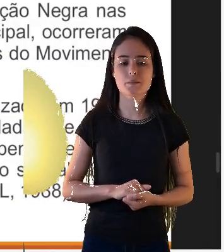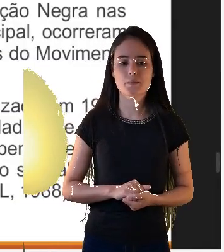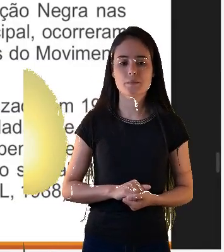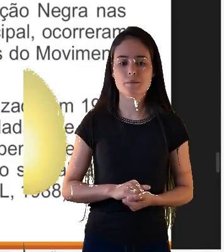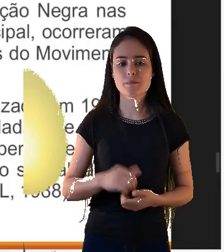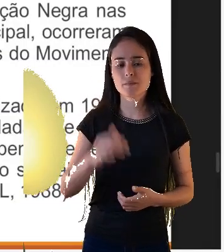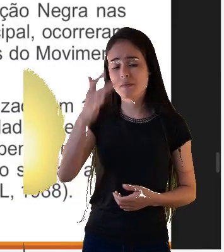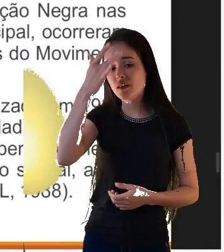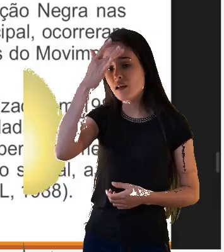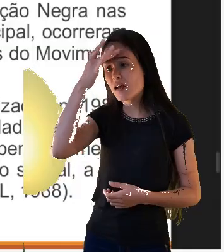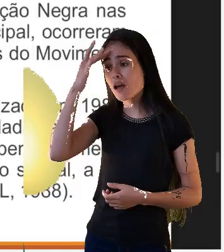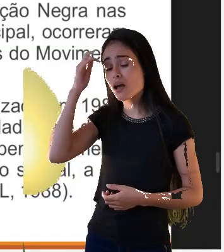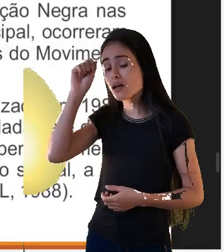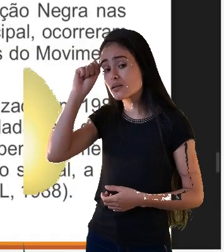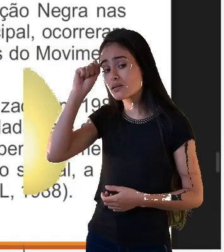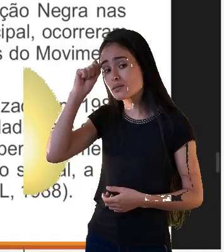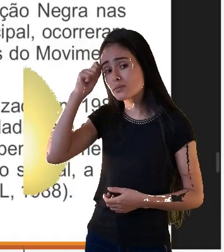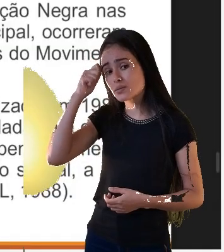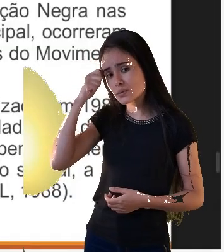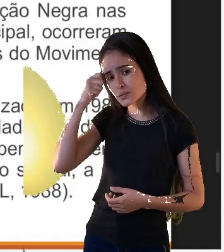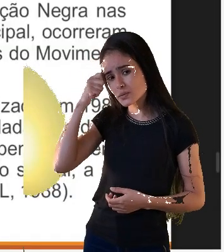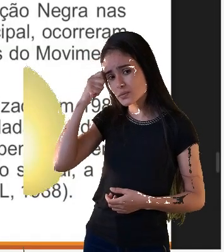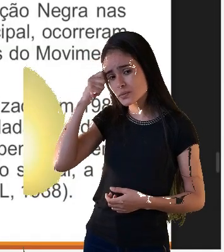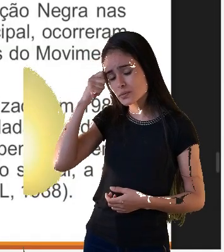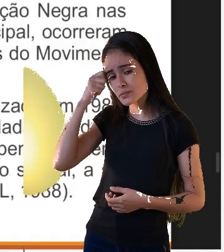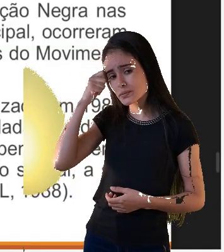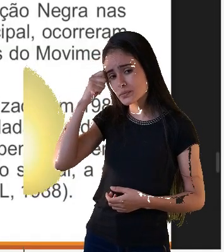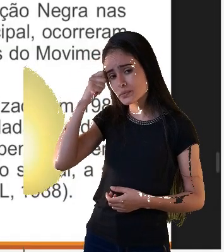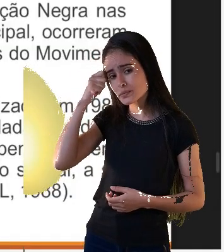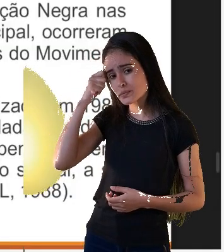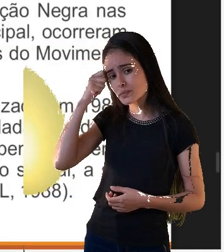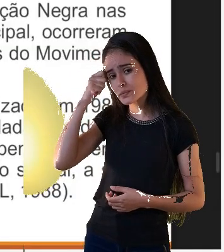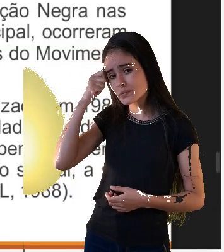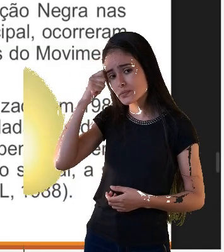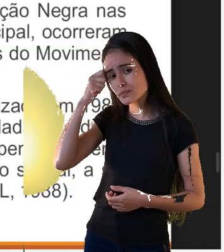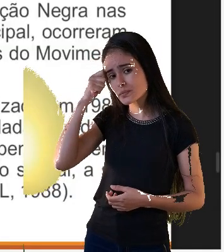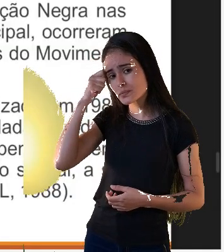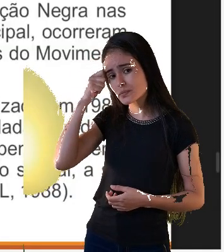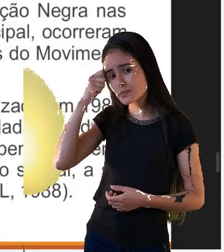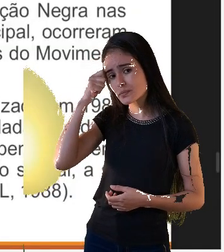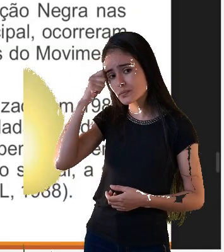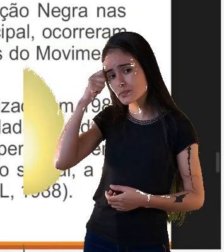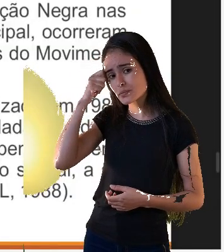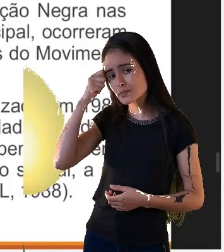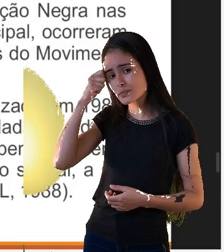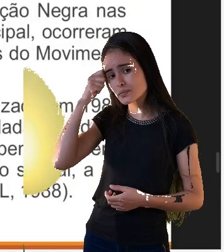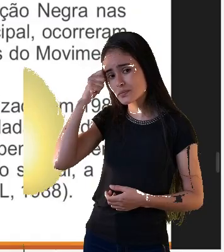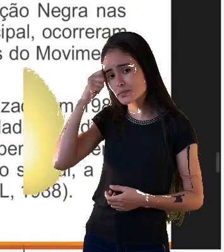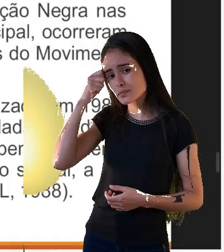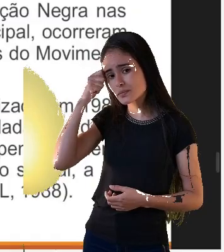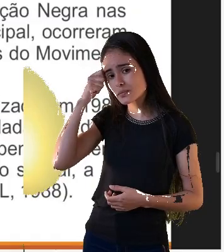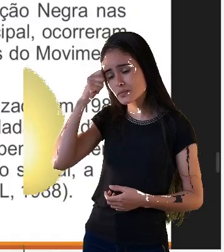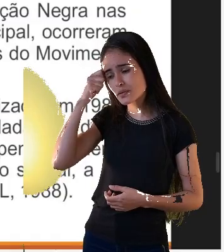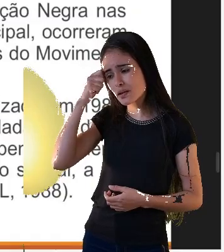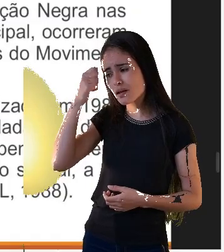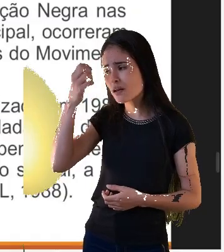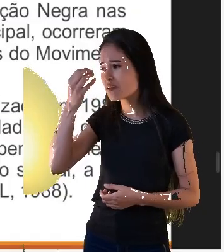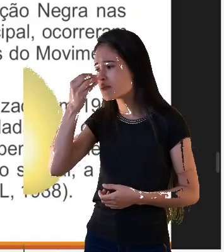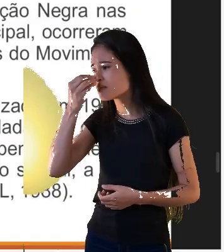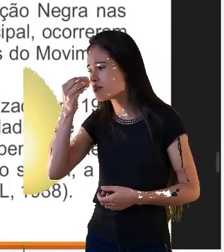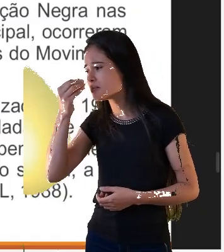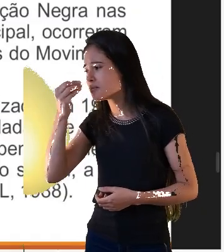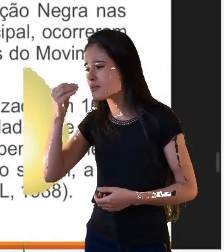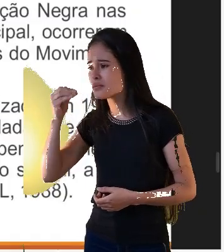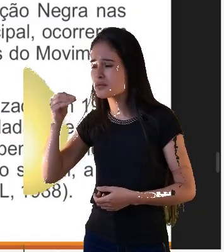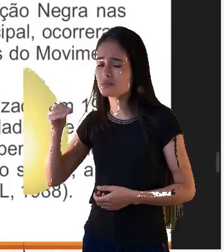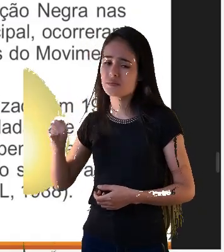às outras coisas, né? É igual, por exemplo, a gente vê o grande número de pessoas negras que foram autodidatas,